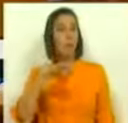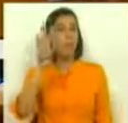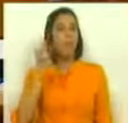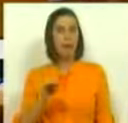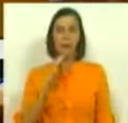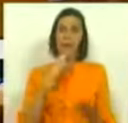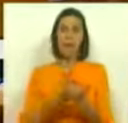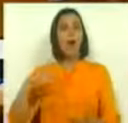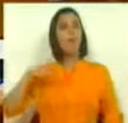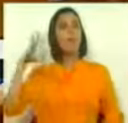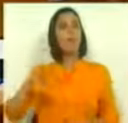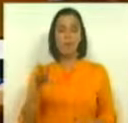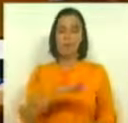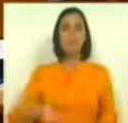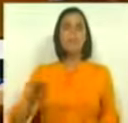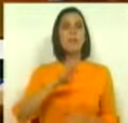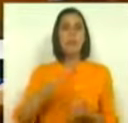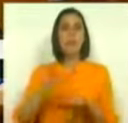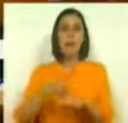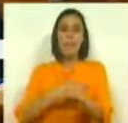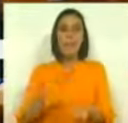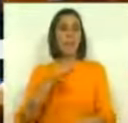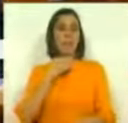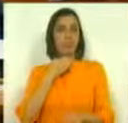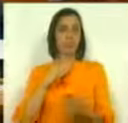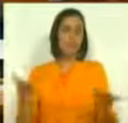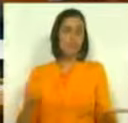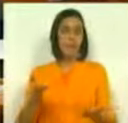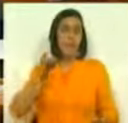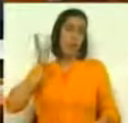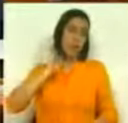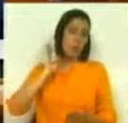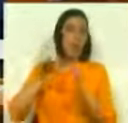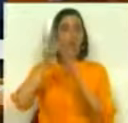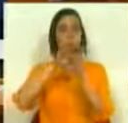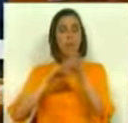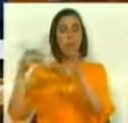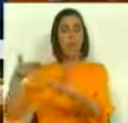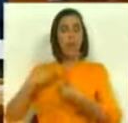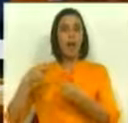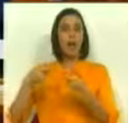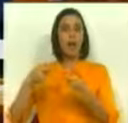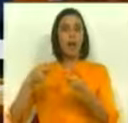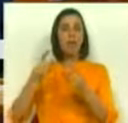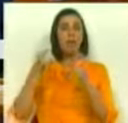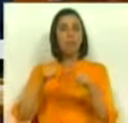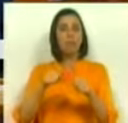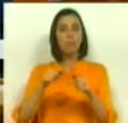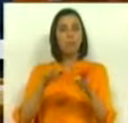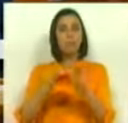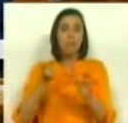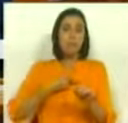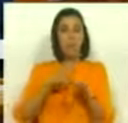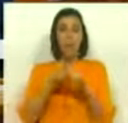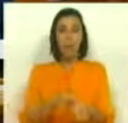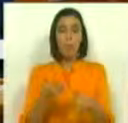PS levaram Portugal a uma situação de pré-falência e a ter que se sujeitar a um programa de ajustamento que se obrigou a